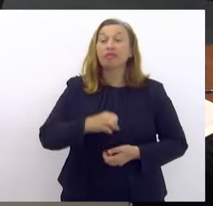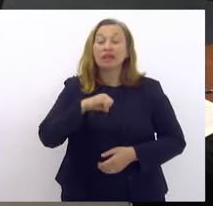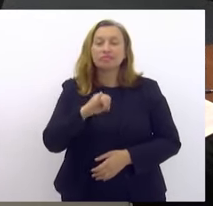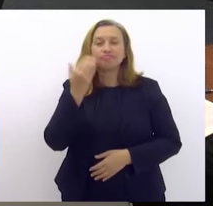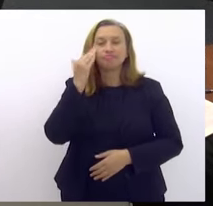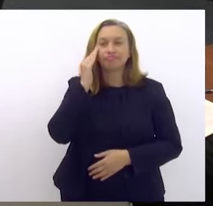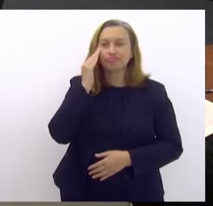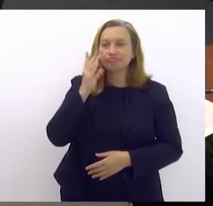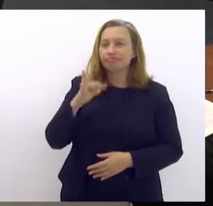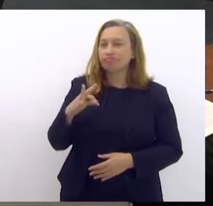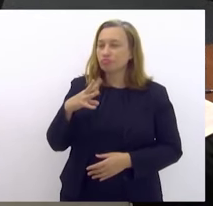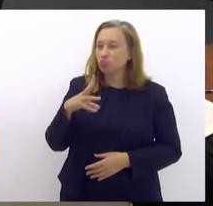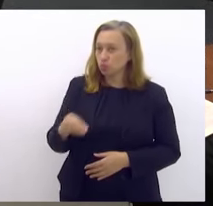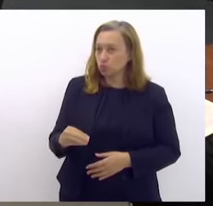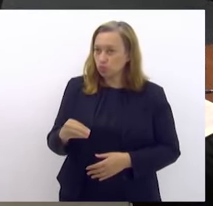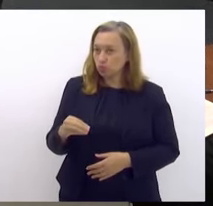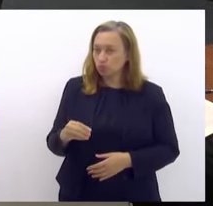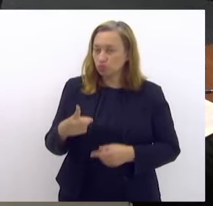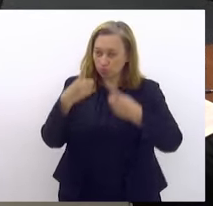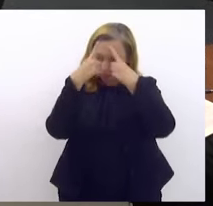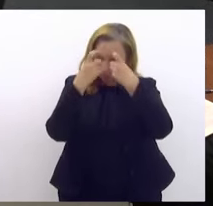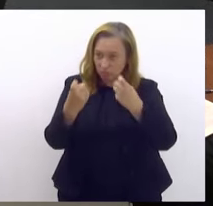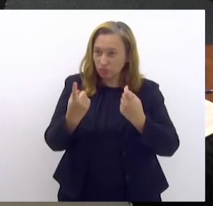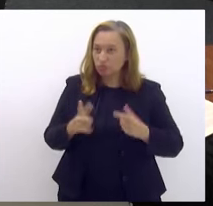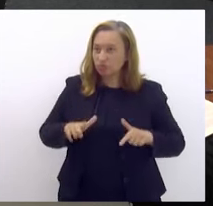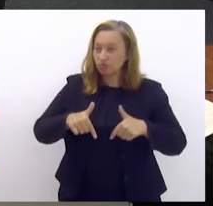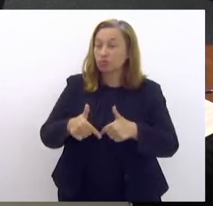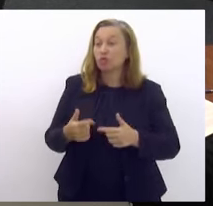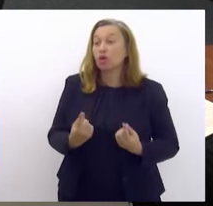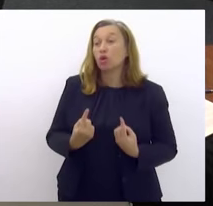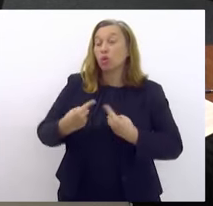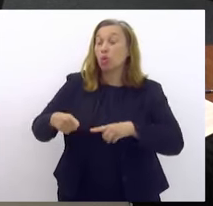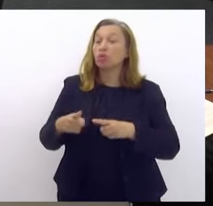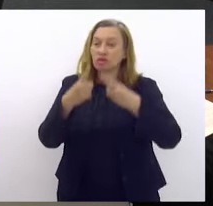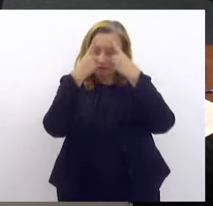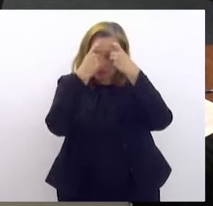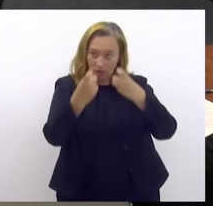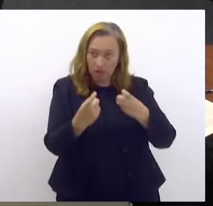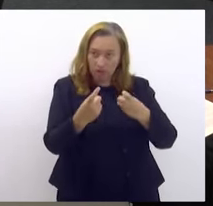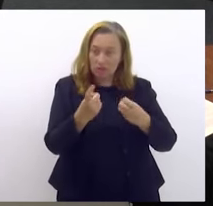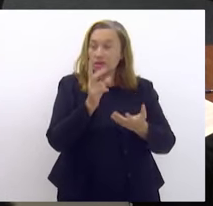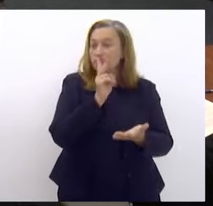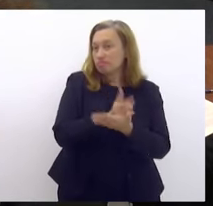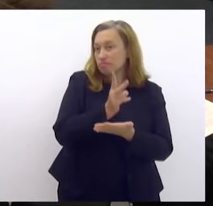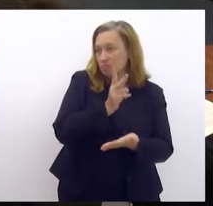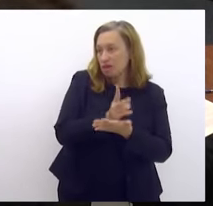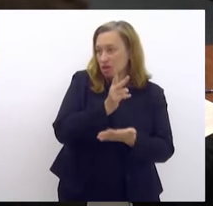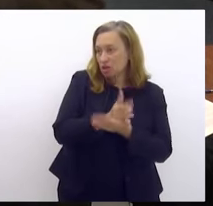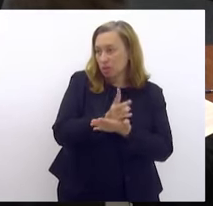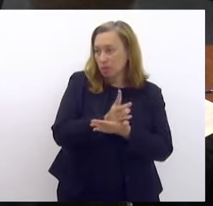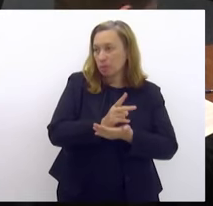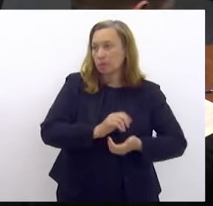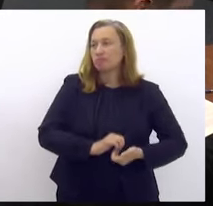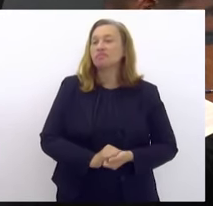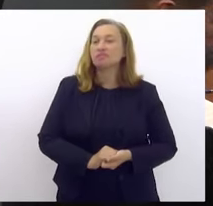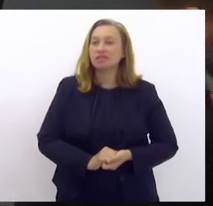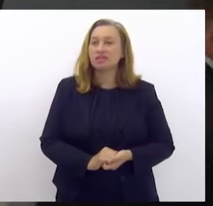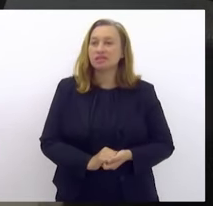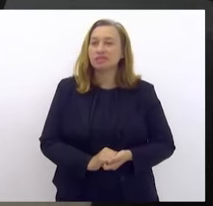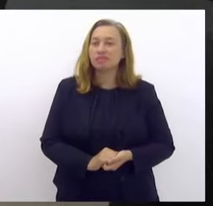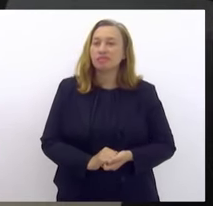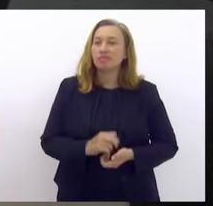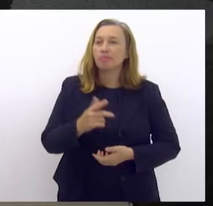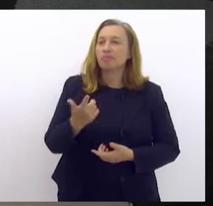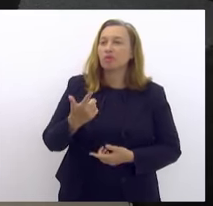entender que tudo é por uma violência, a gente tem que combater a violência mesmo, então a gente iria colocar do